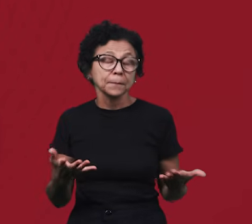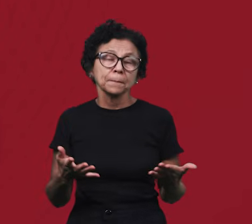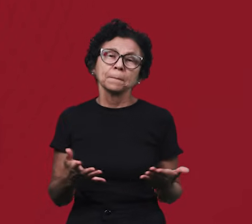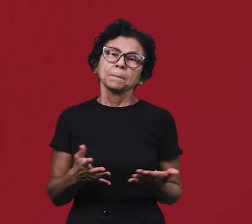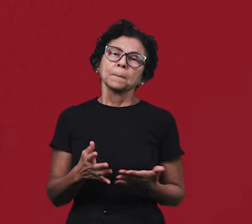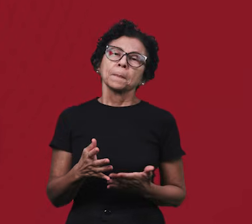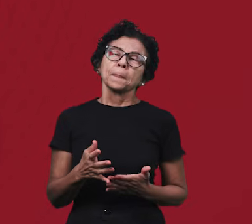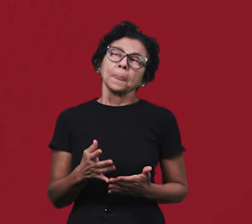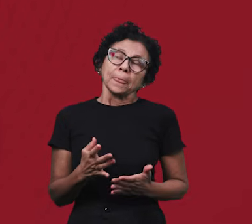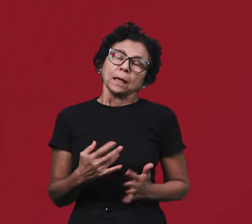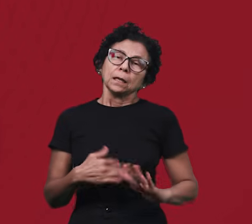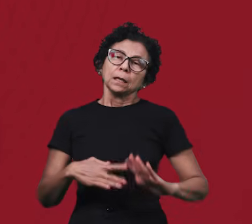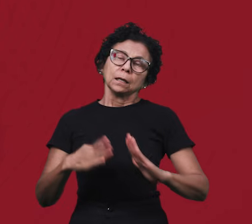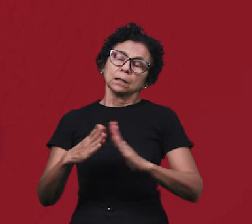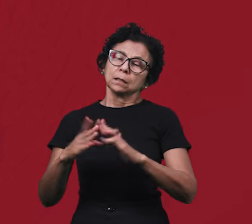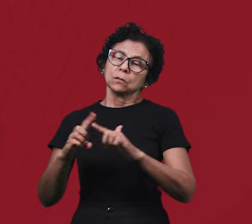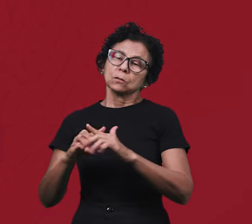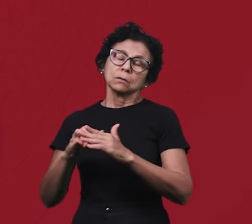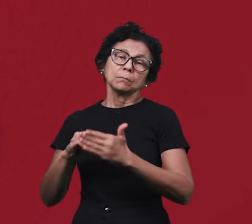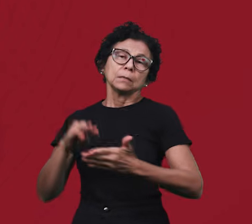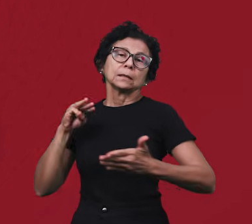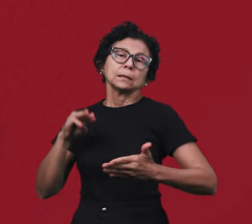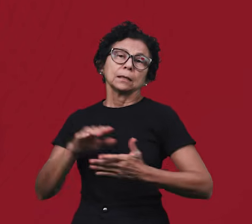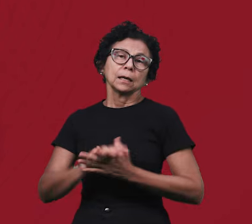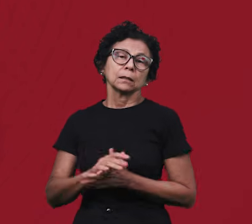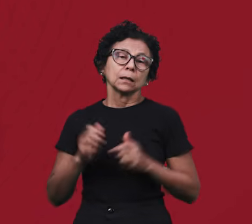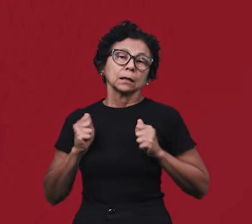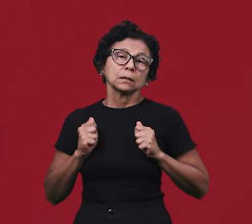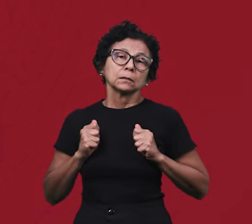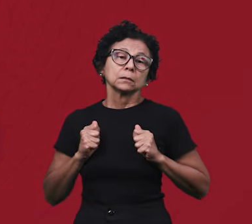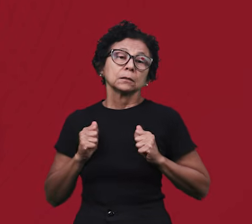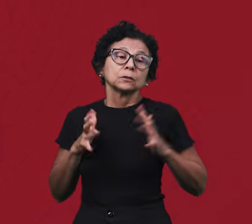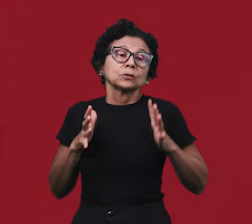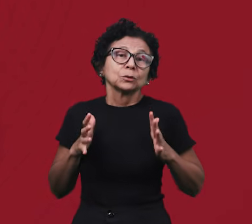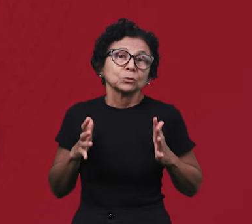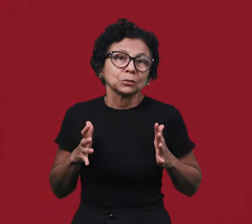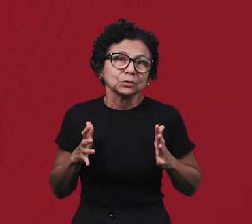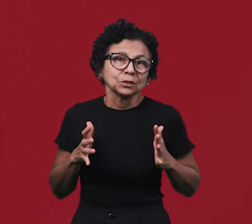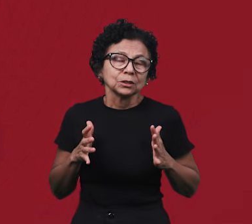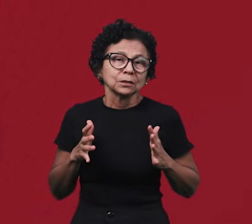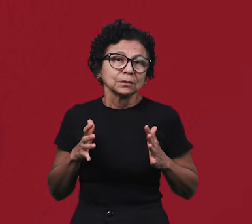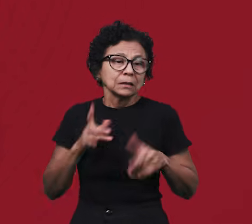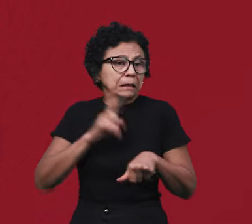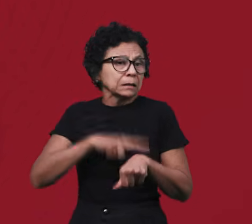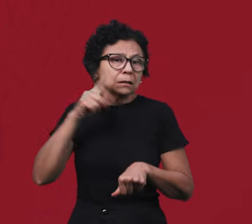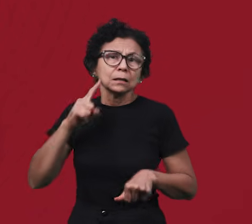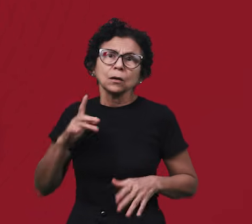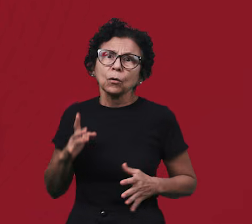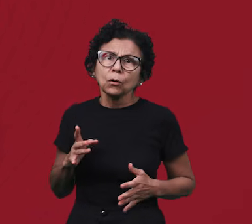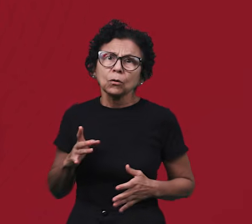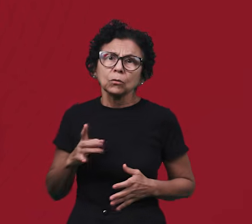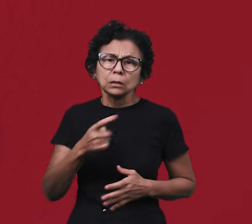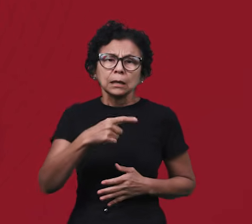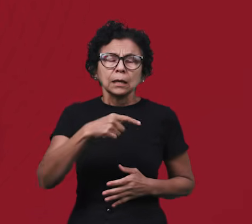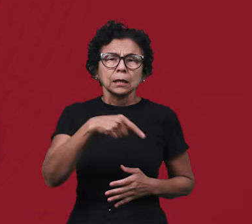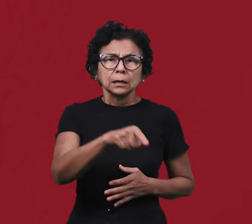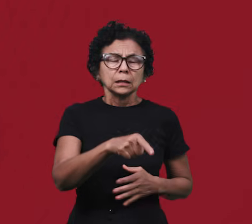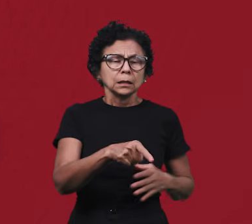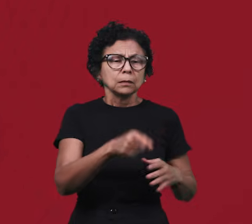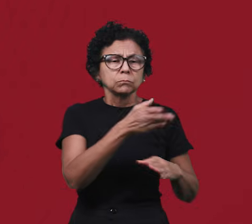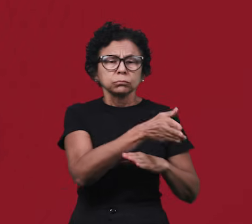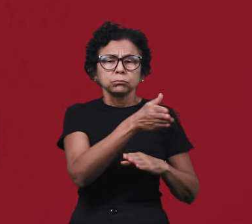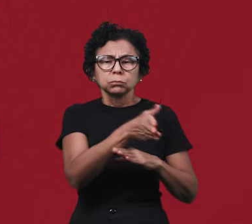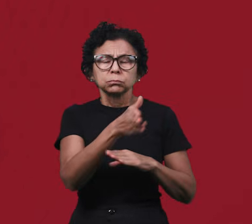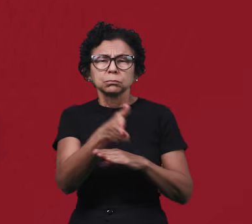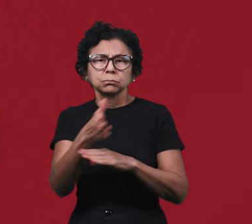como igreja, a primeira atitude foi exatamente no mesmo dia, ir aos lares dos nossos